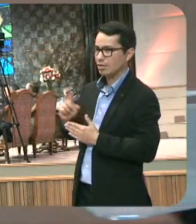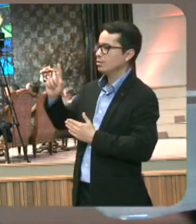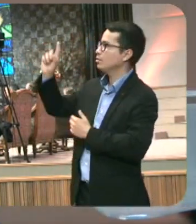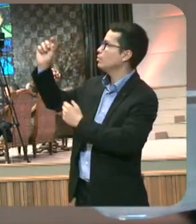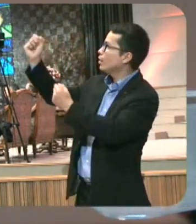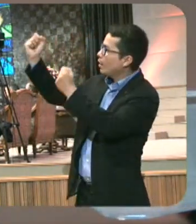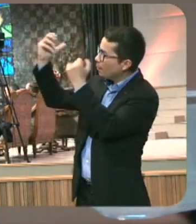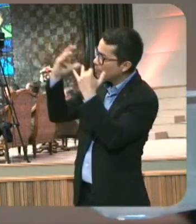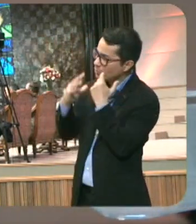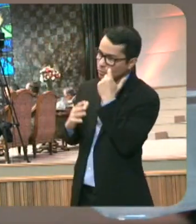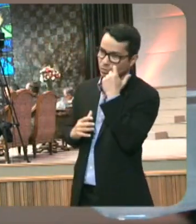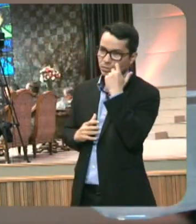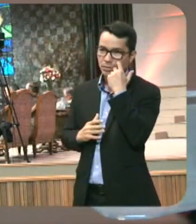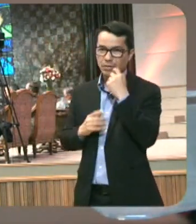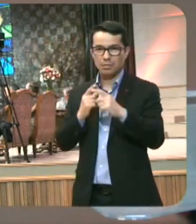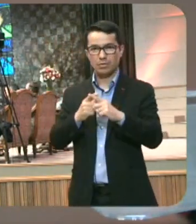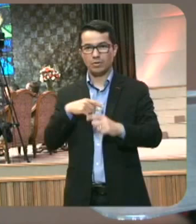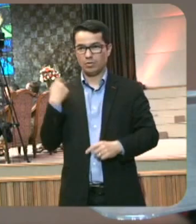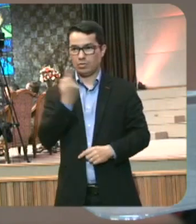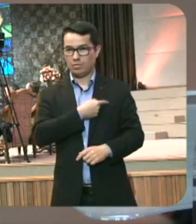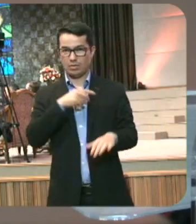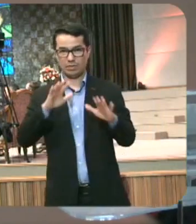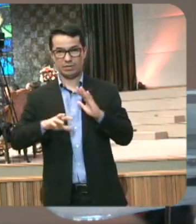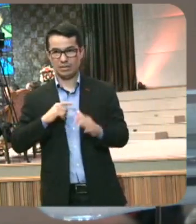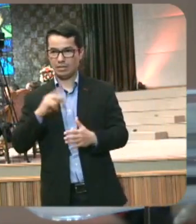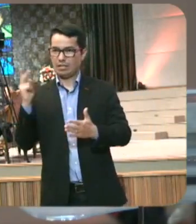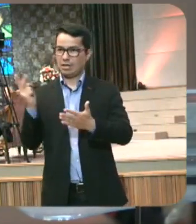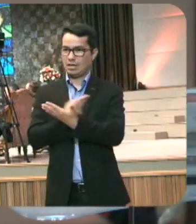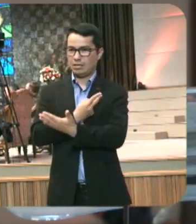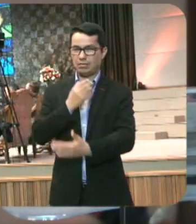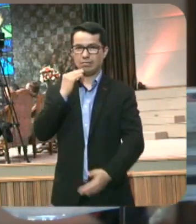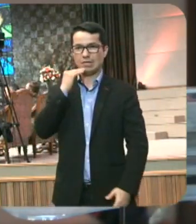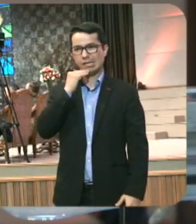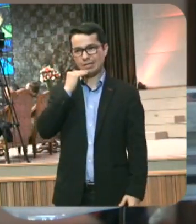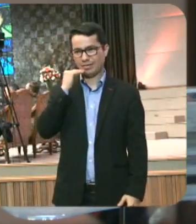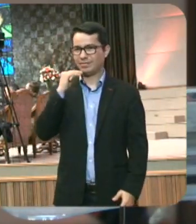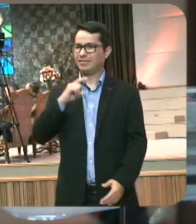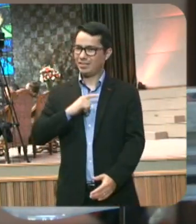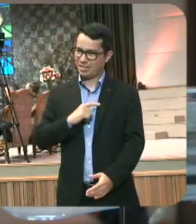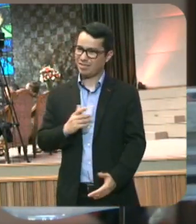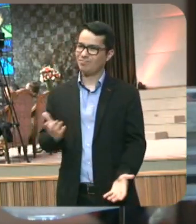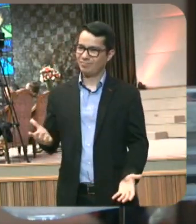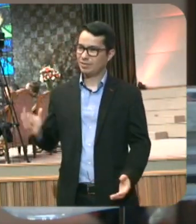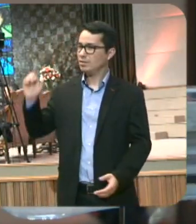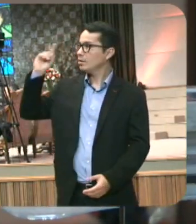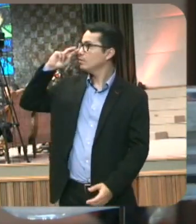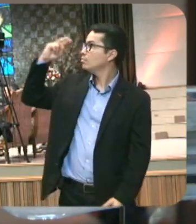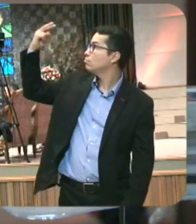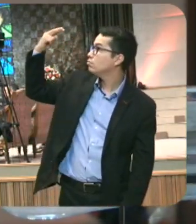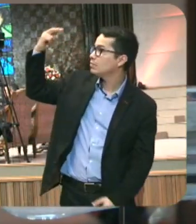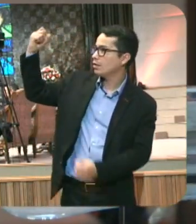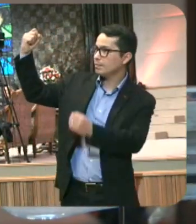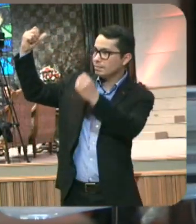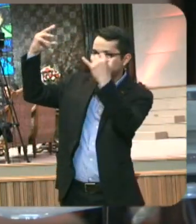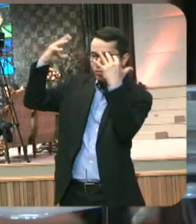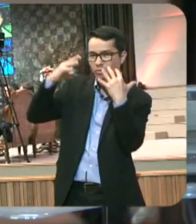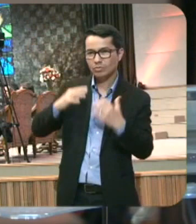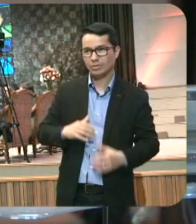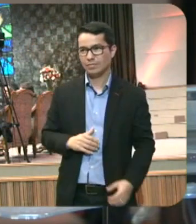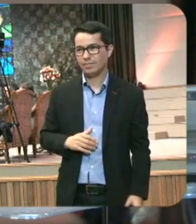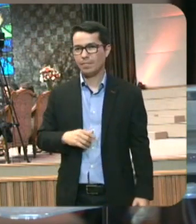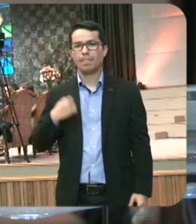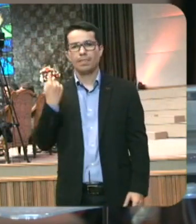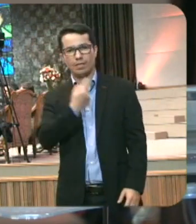quando falhamos, quando nos submetemos à potente mão de Deus, sem achar desculpas para as